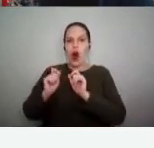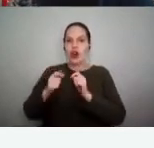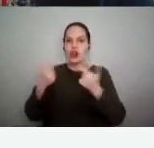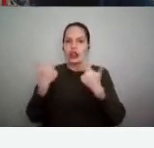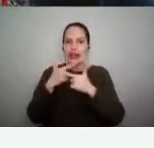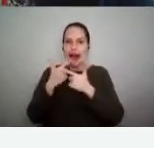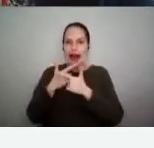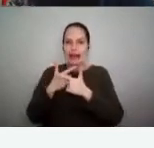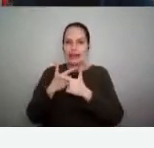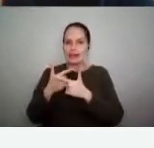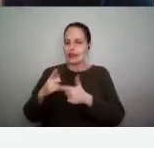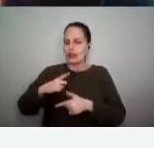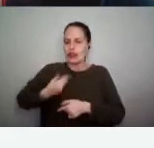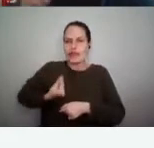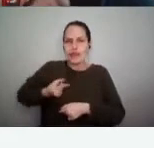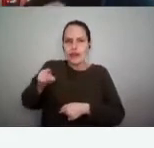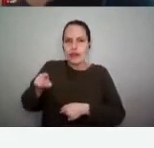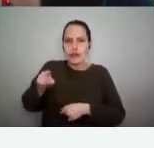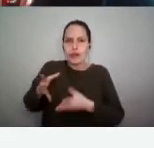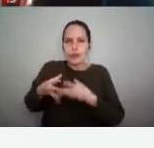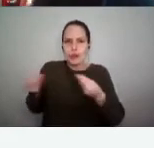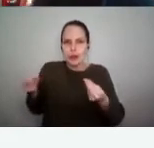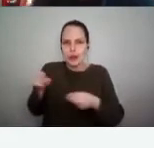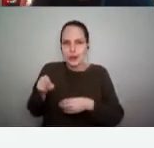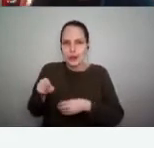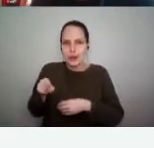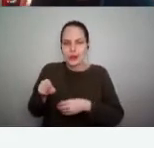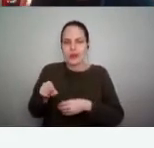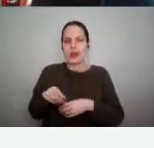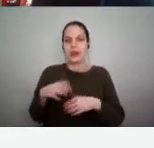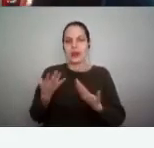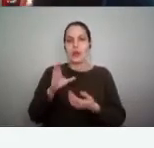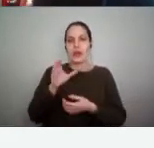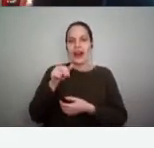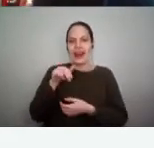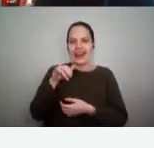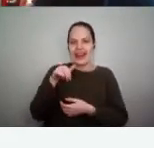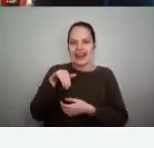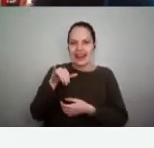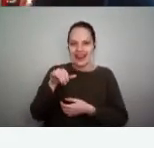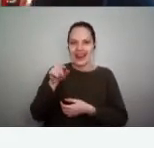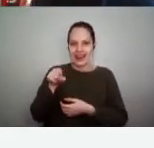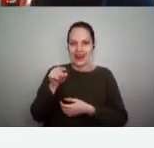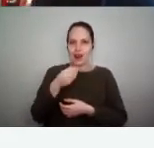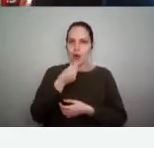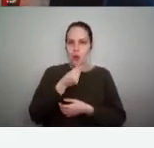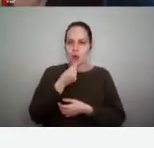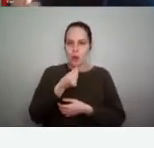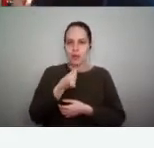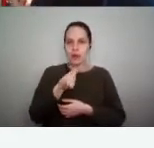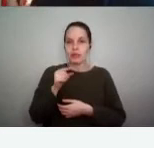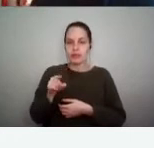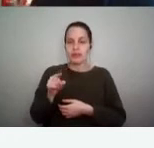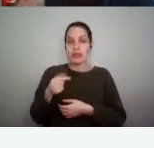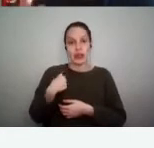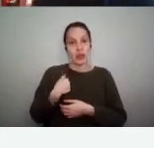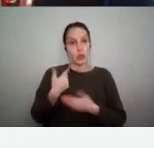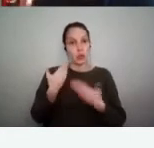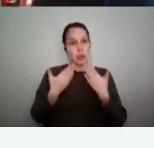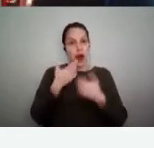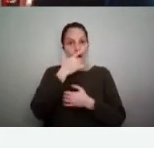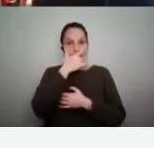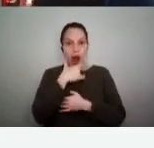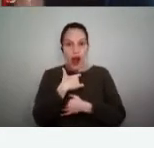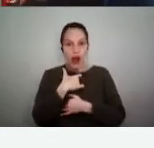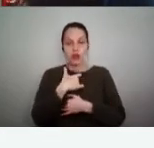é de um grande cartunista pelotense que já nos deixou, que é o Canini. E eu desconfio que esse poema objeto, ele nasceu